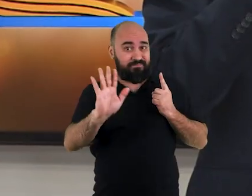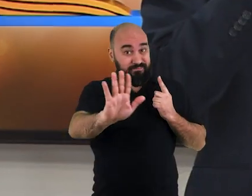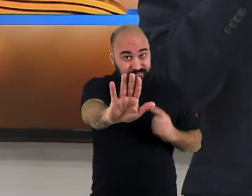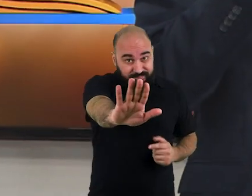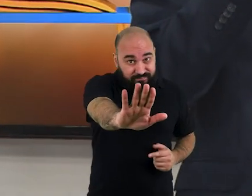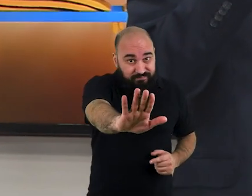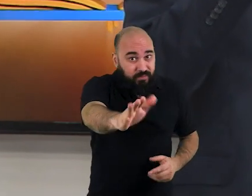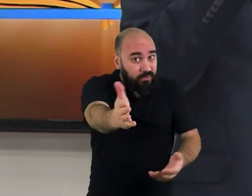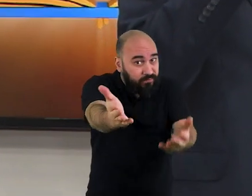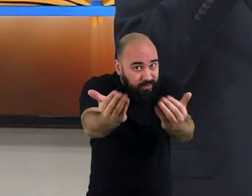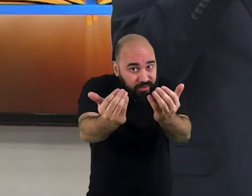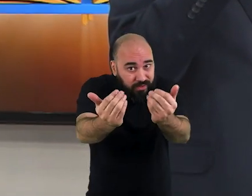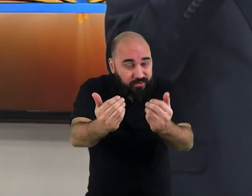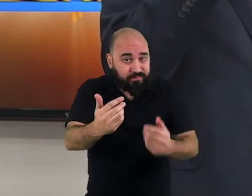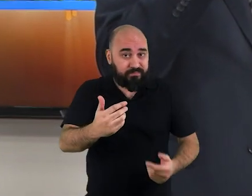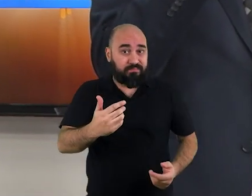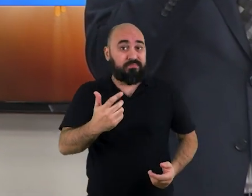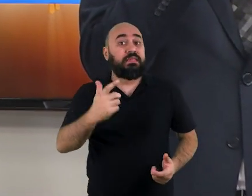Vem,